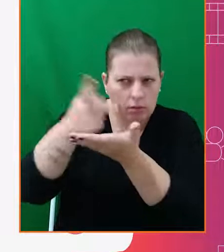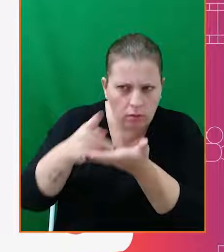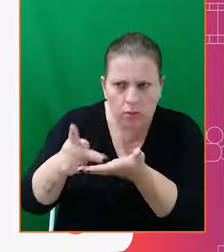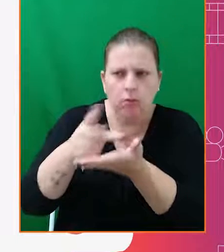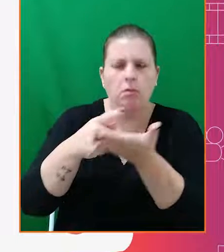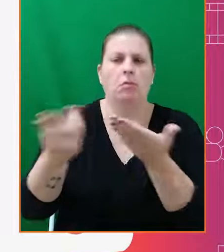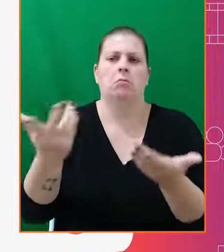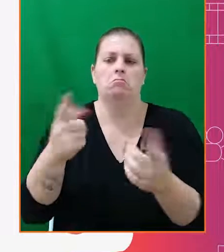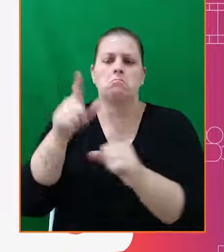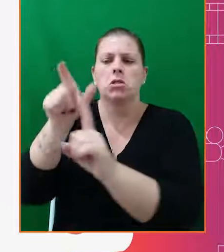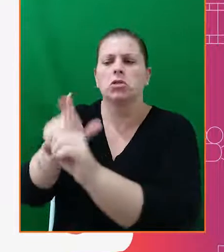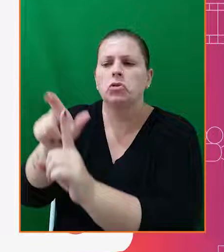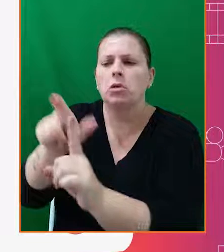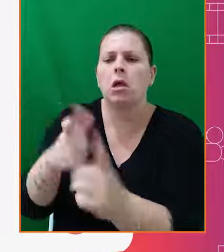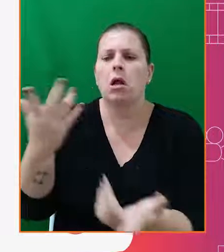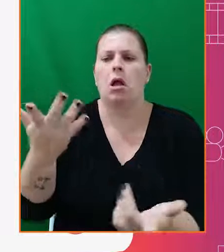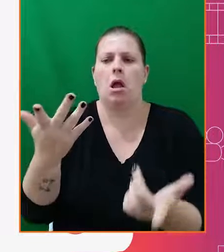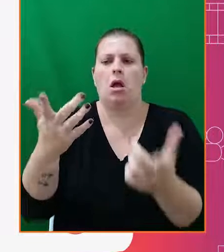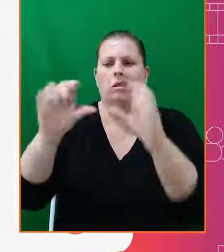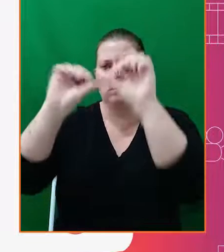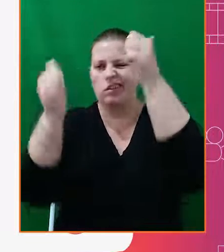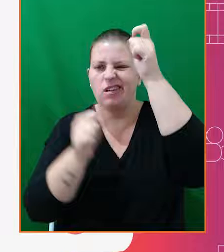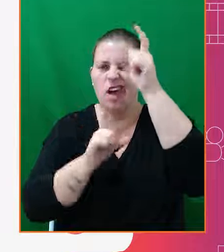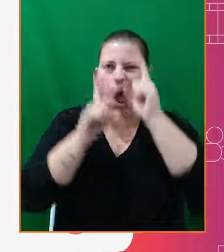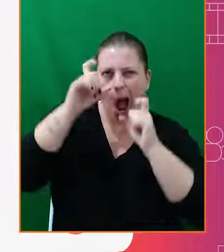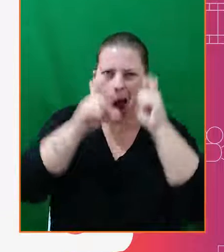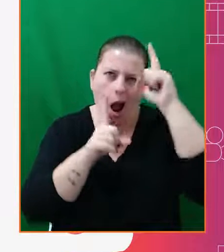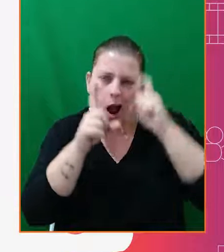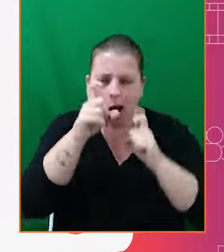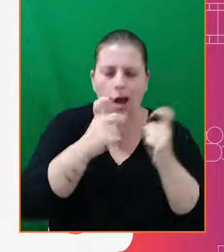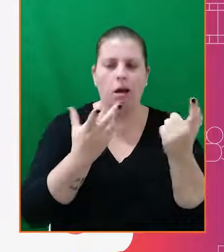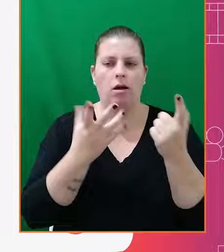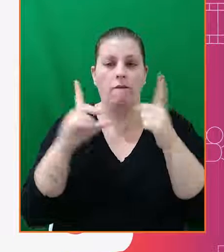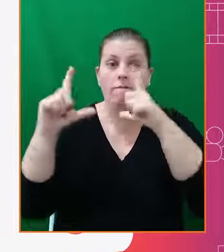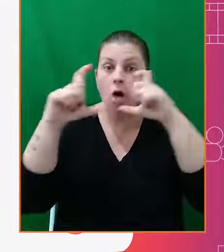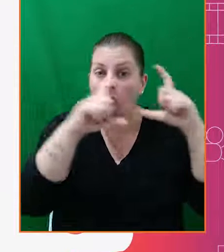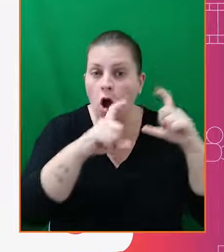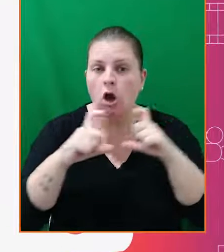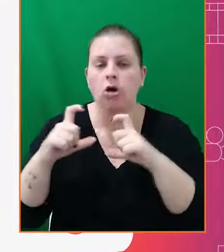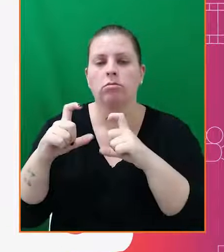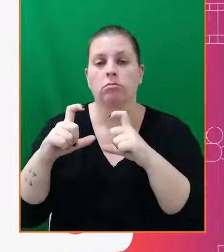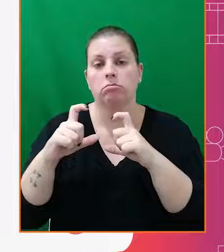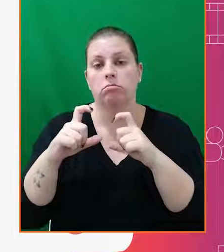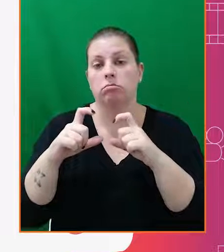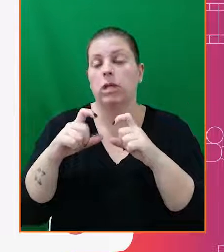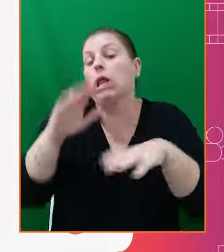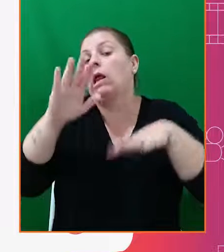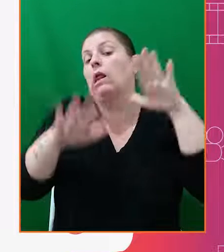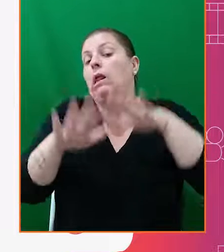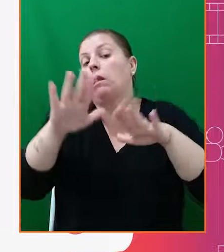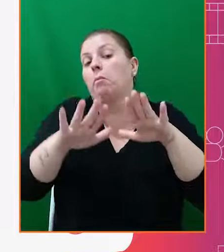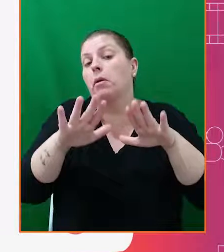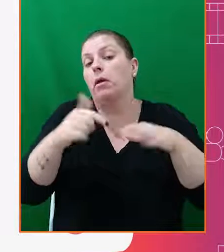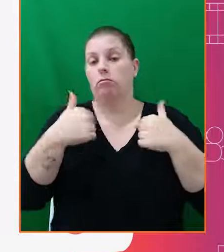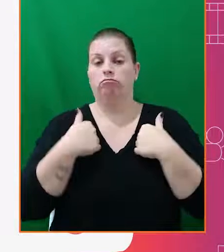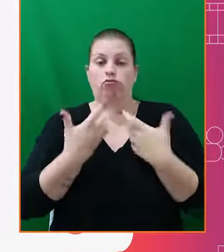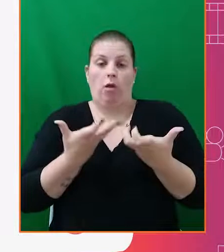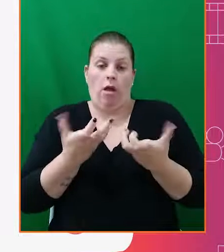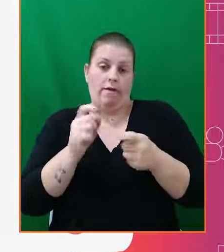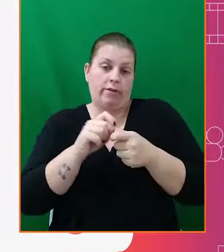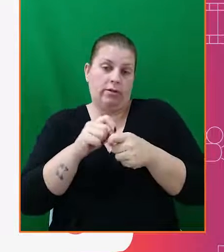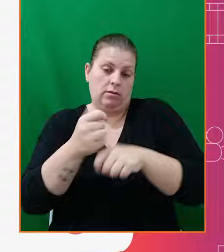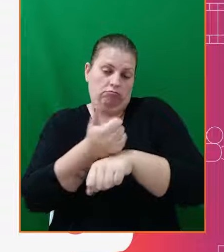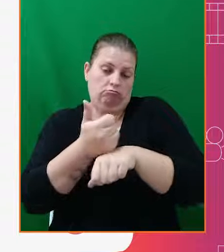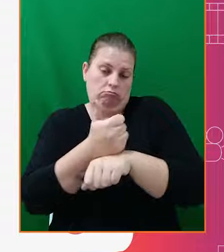sejam desenhos de personagens, caricaturas ou mesmo fotografias. Tudo depende da intenção